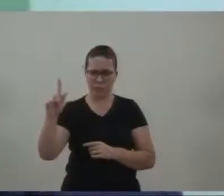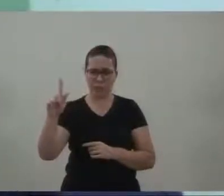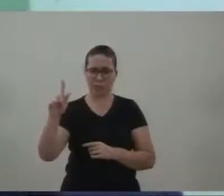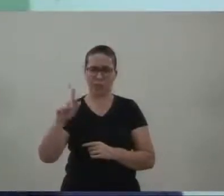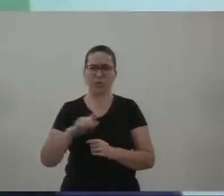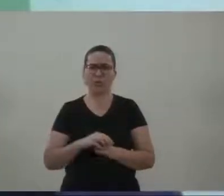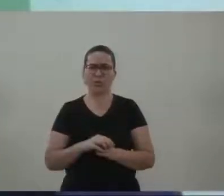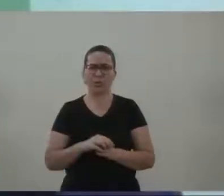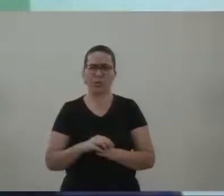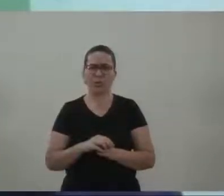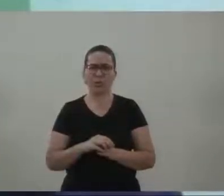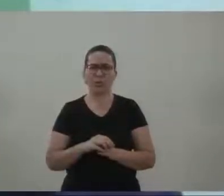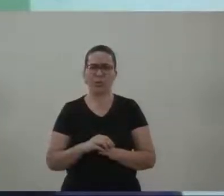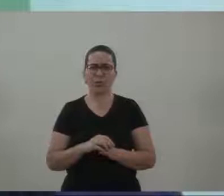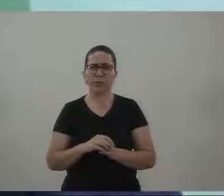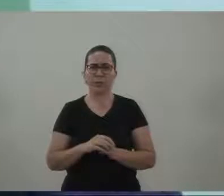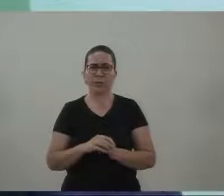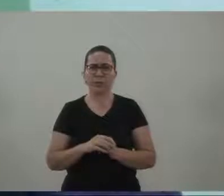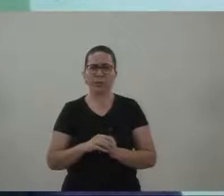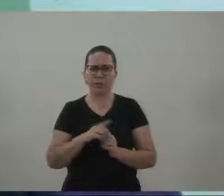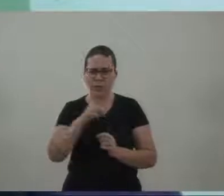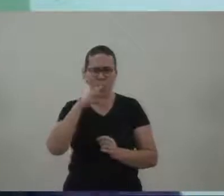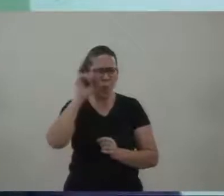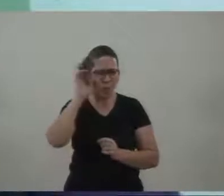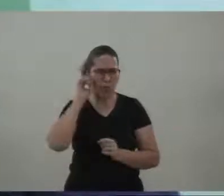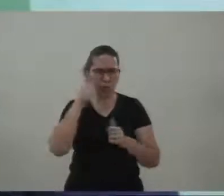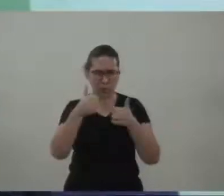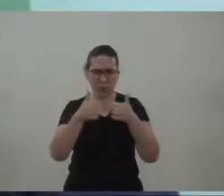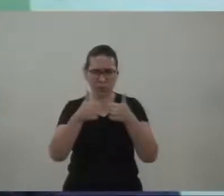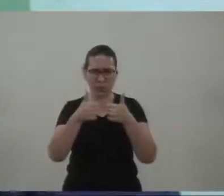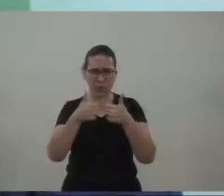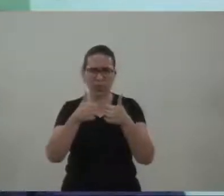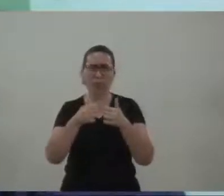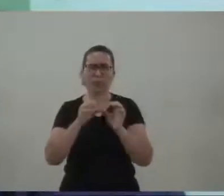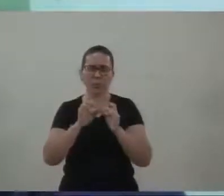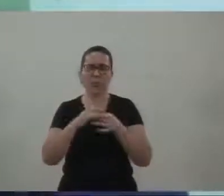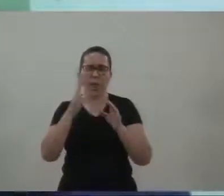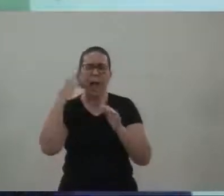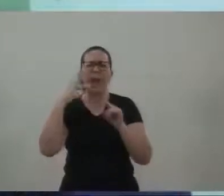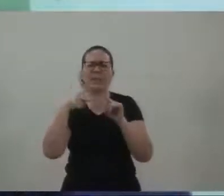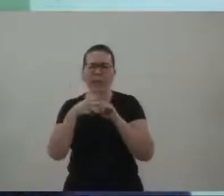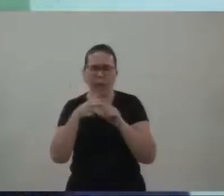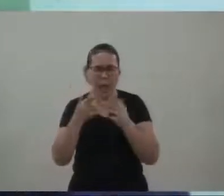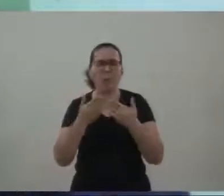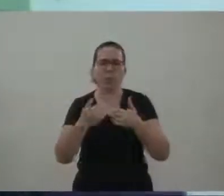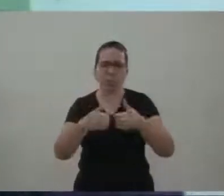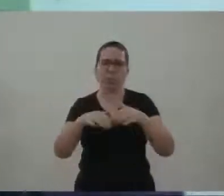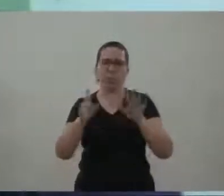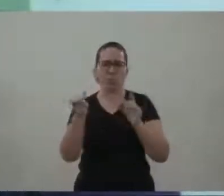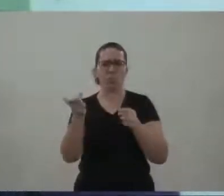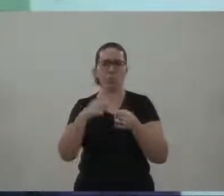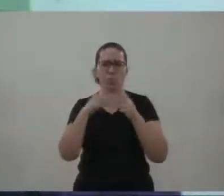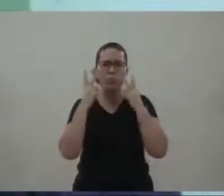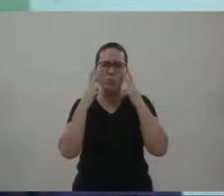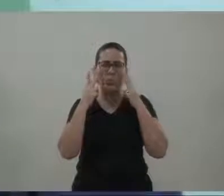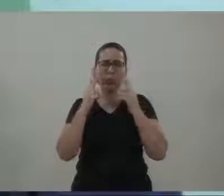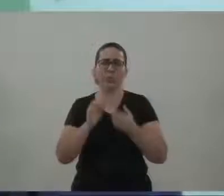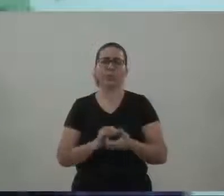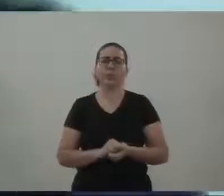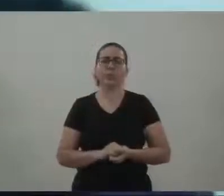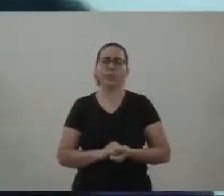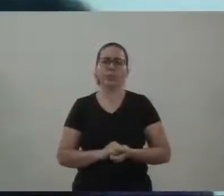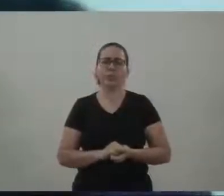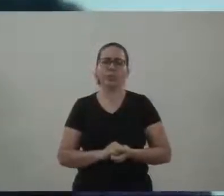Não está ouvindo, Paulinho? Vocês estão me ouvindo? Estão ouvindo, né? Pode ir, deu uma falhada, mas melhorou. Tá normal, né?